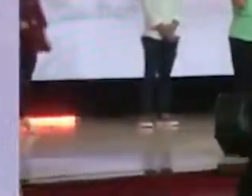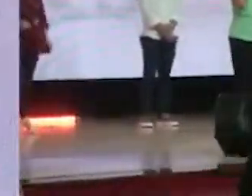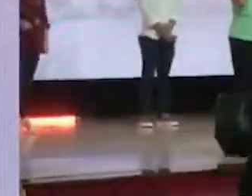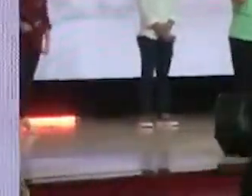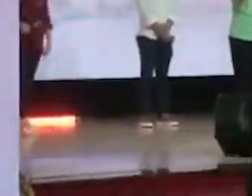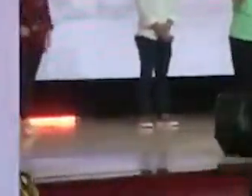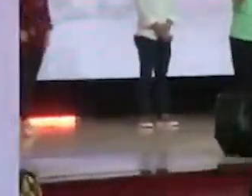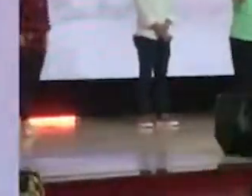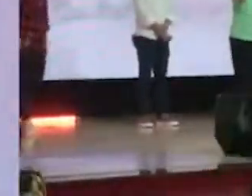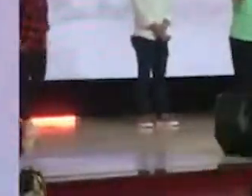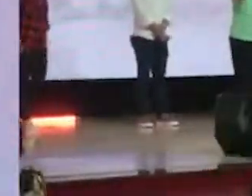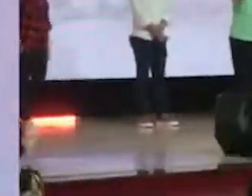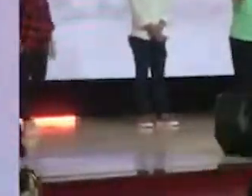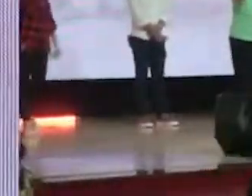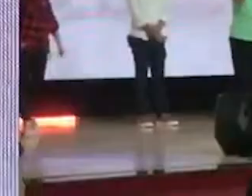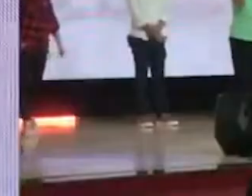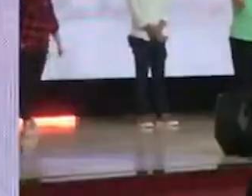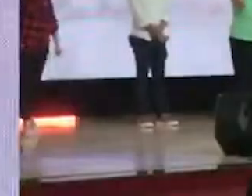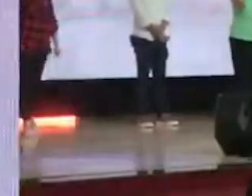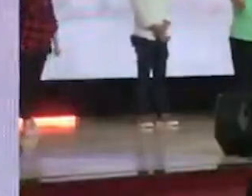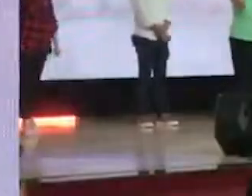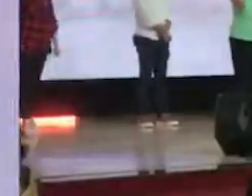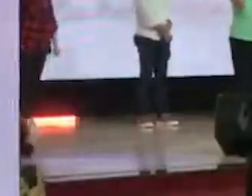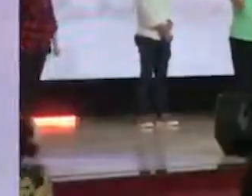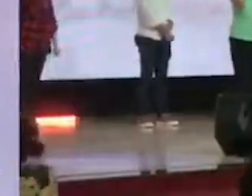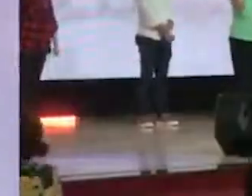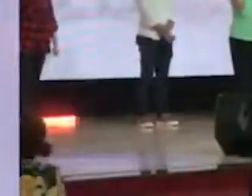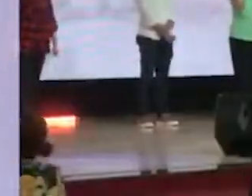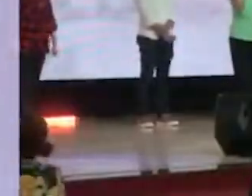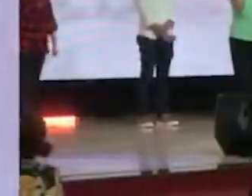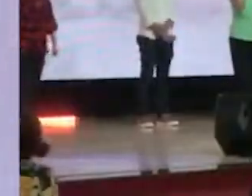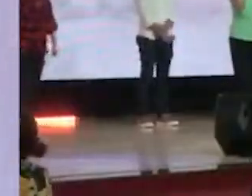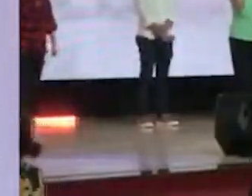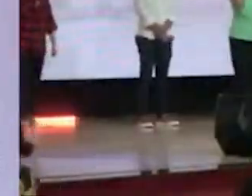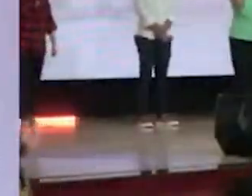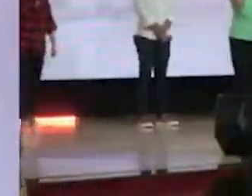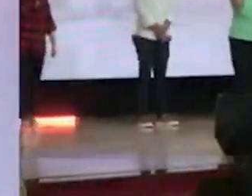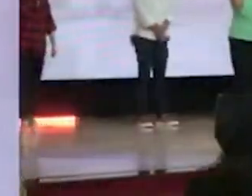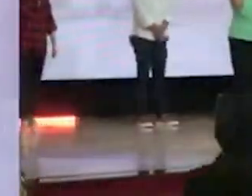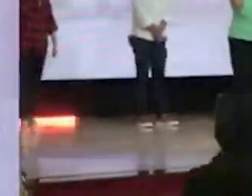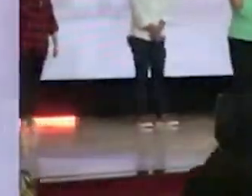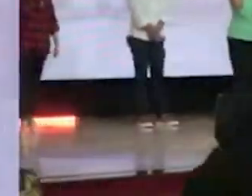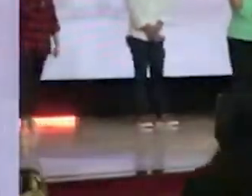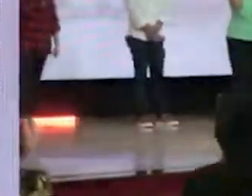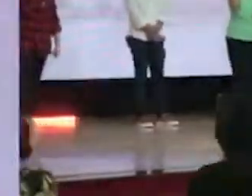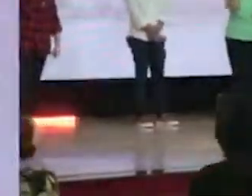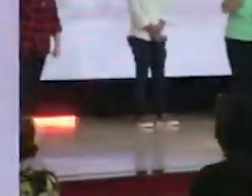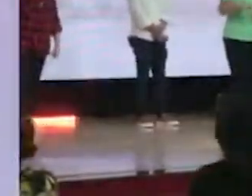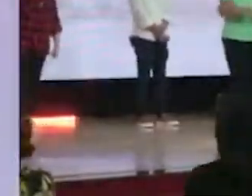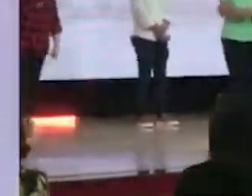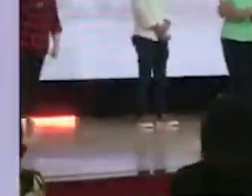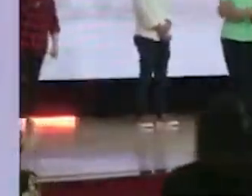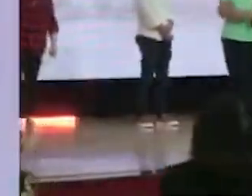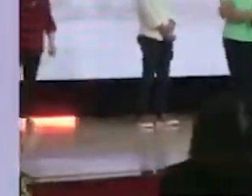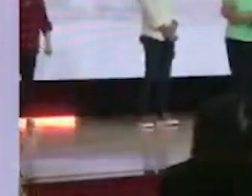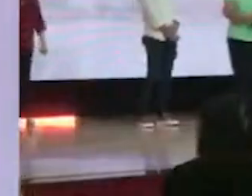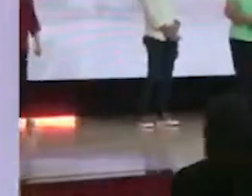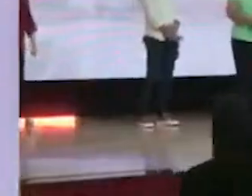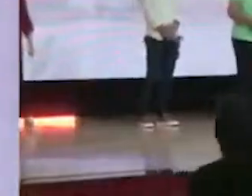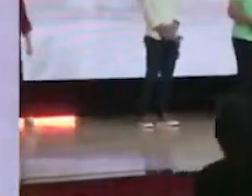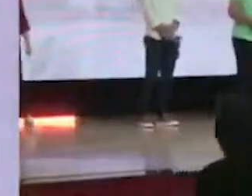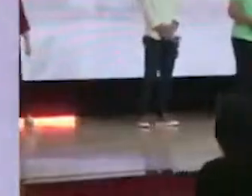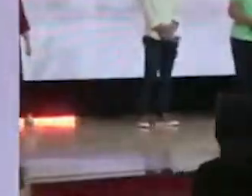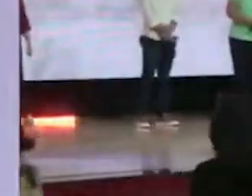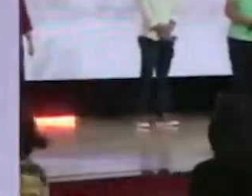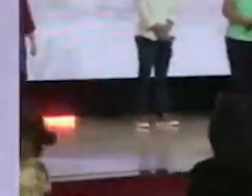orar pelas mulheres para que elas sejam cheas pode chegar mais à frente os pastores ajudem por favor pode chegar